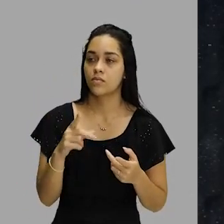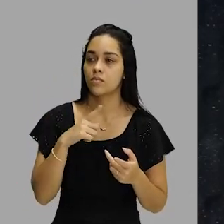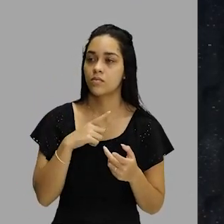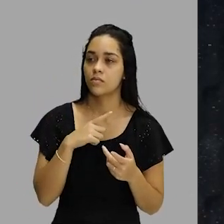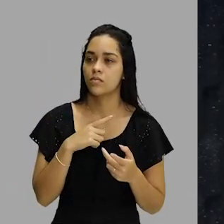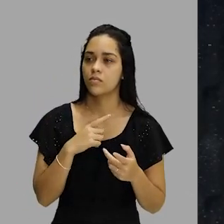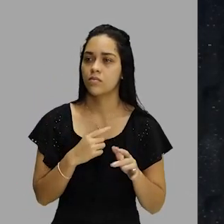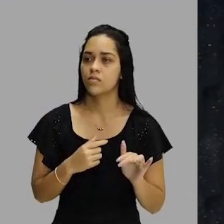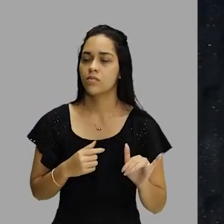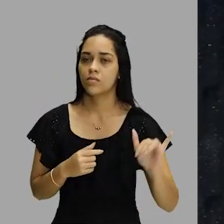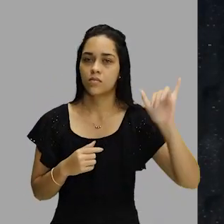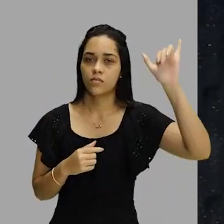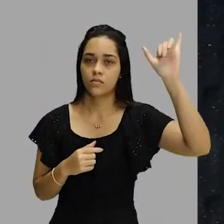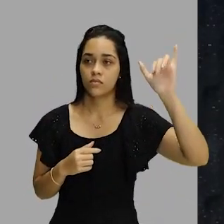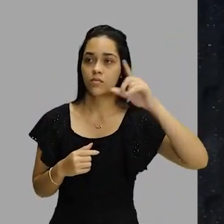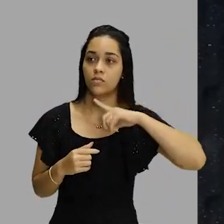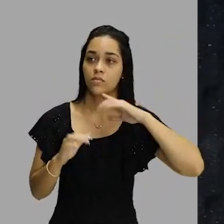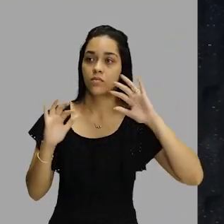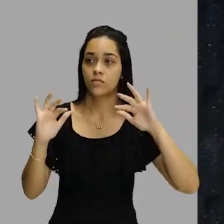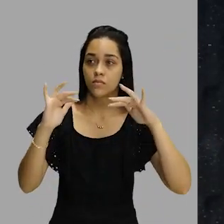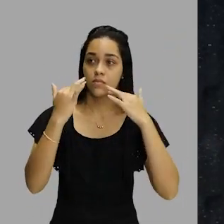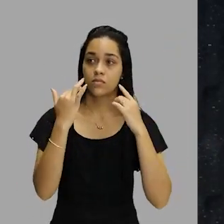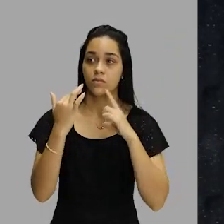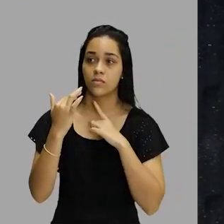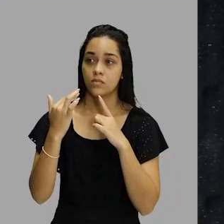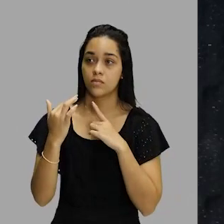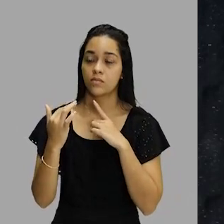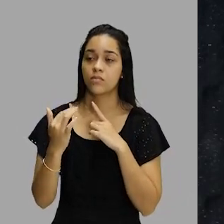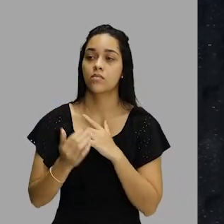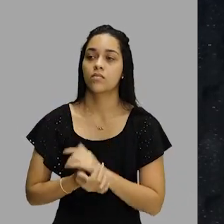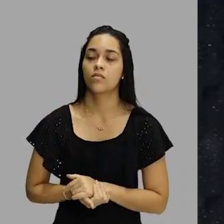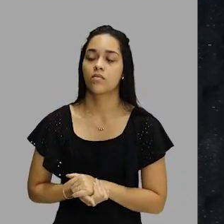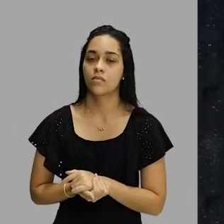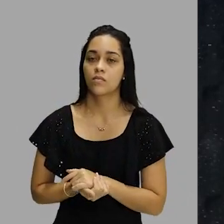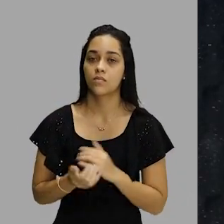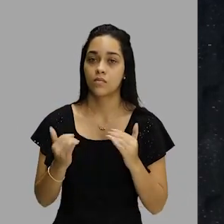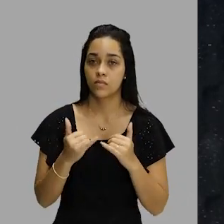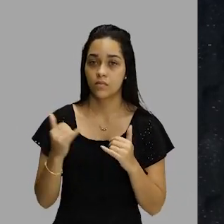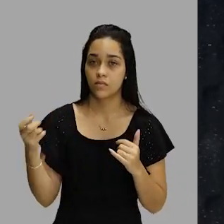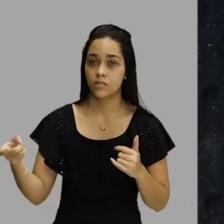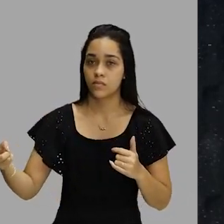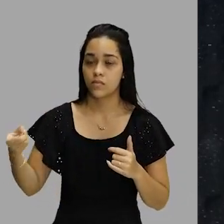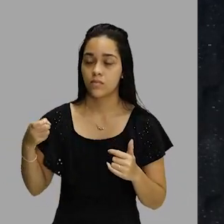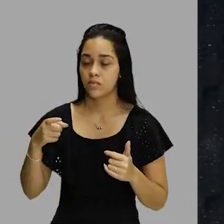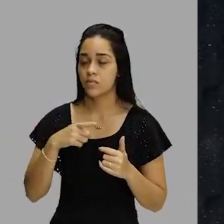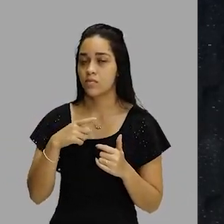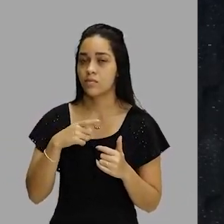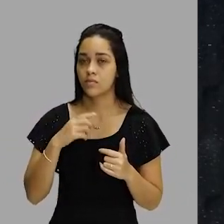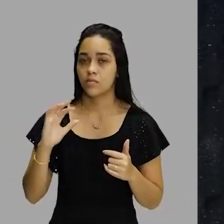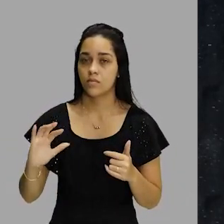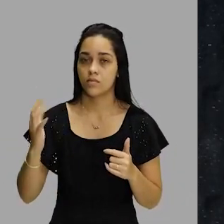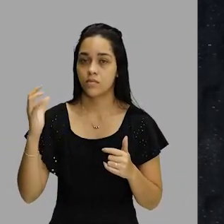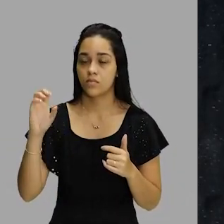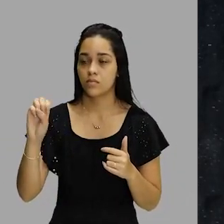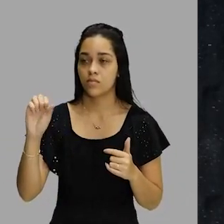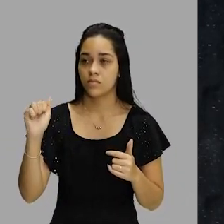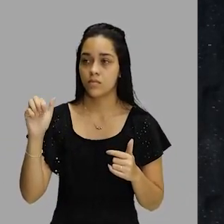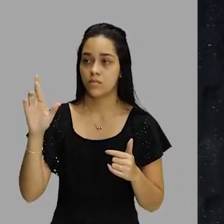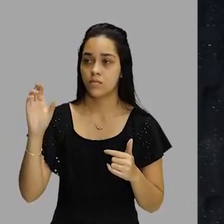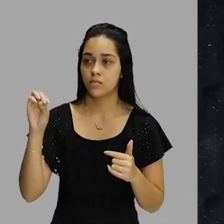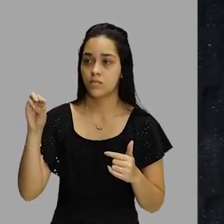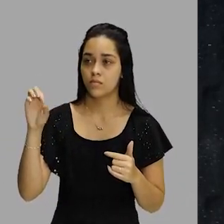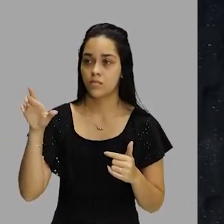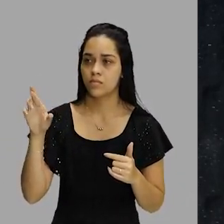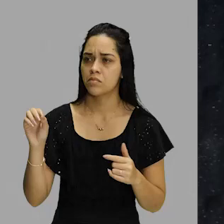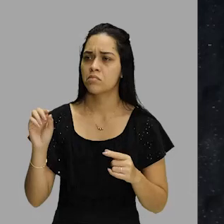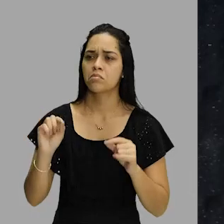eixo Y a tensão que está sendo desenvolvida e no eixo X o comprimento do sarcômero. O que